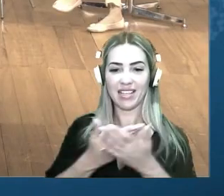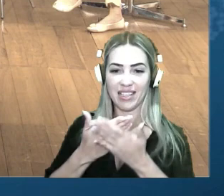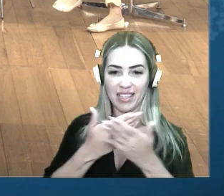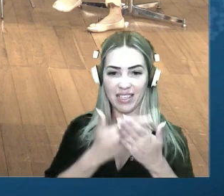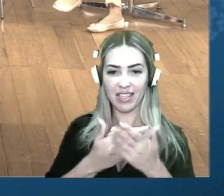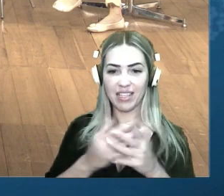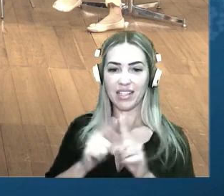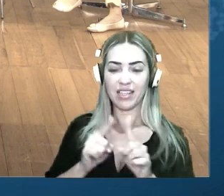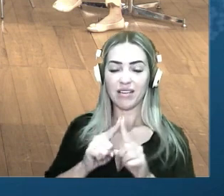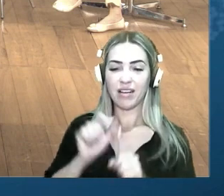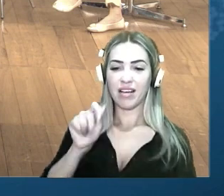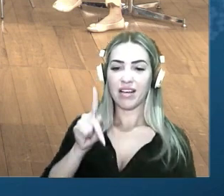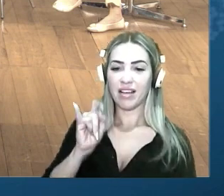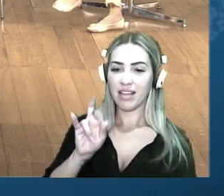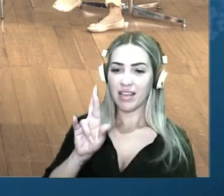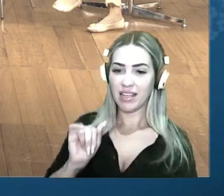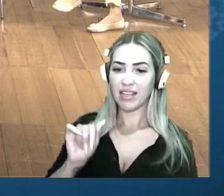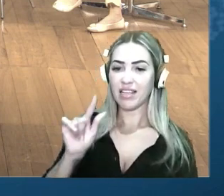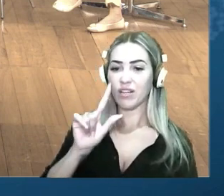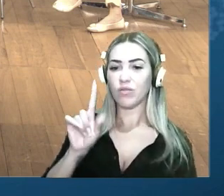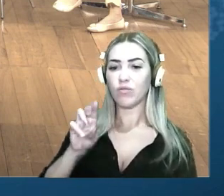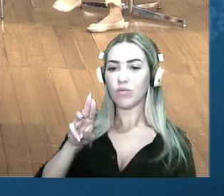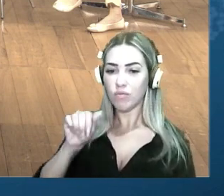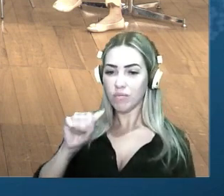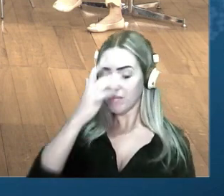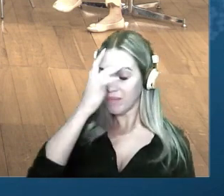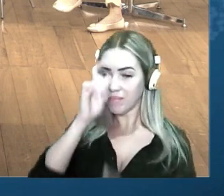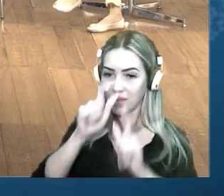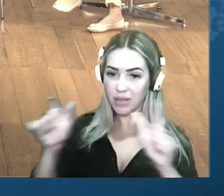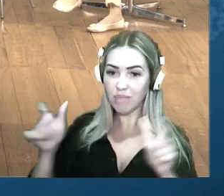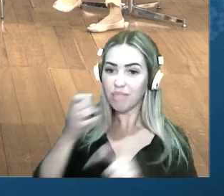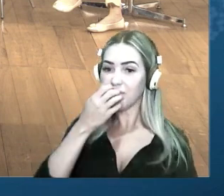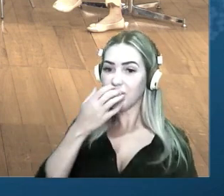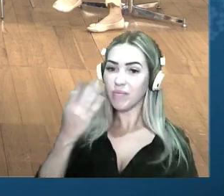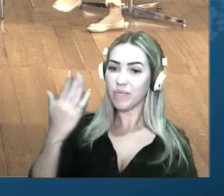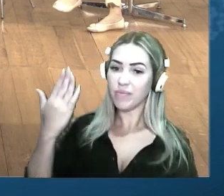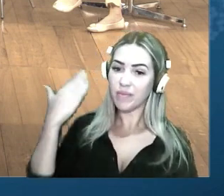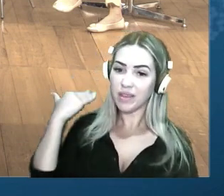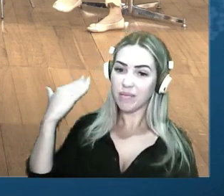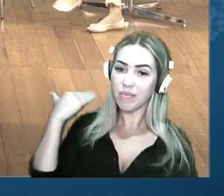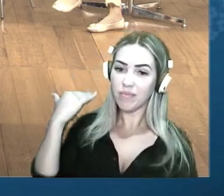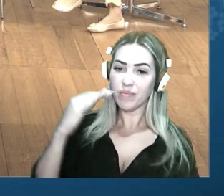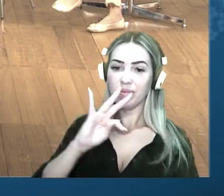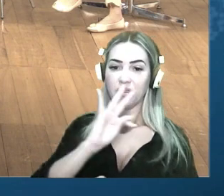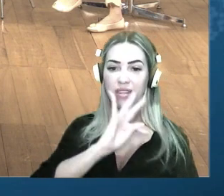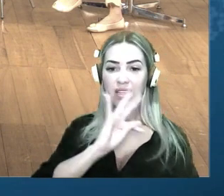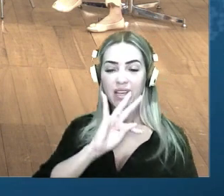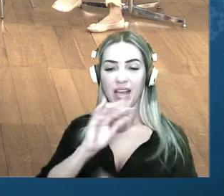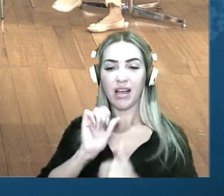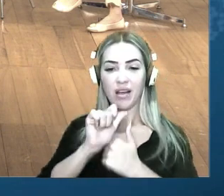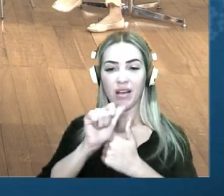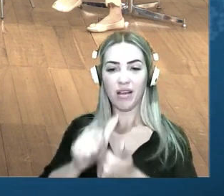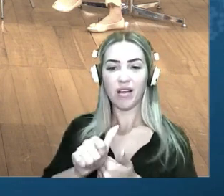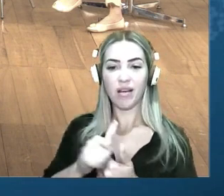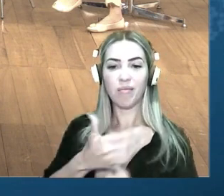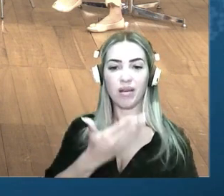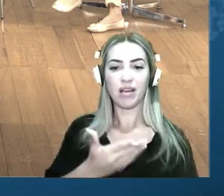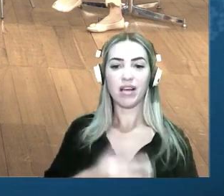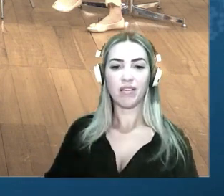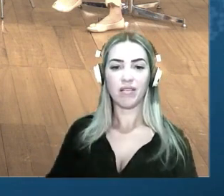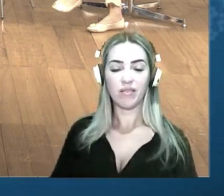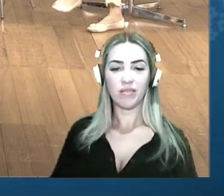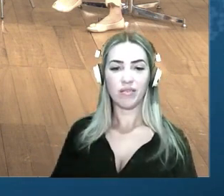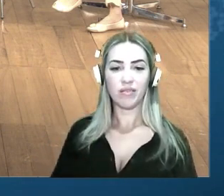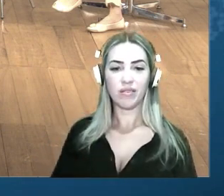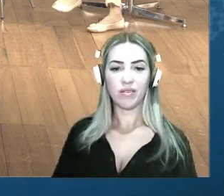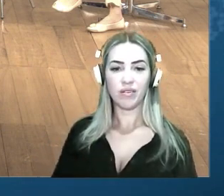Akira, o Zoom. Então, assim, muita gente que, na época de técnico, lá acompanhava. Né? E, antes de começar,